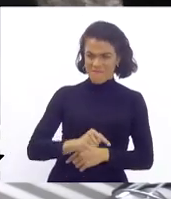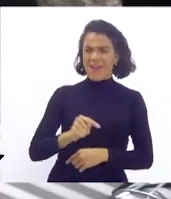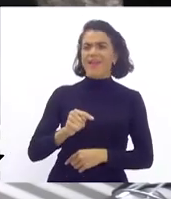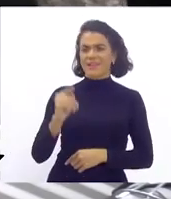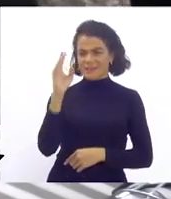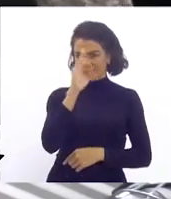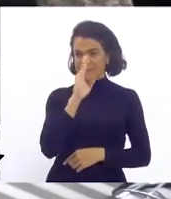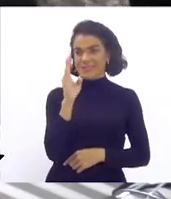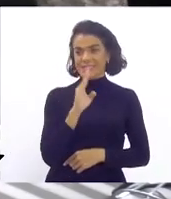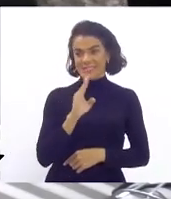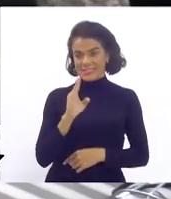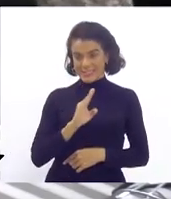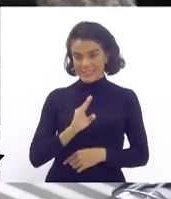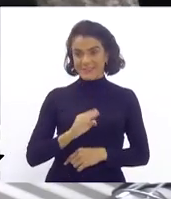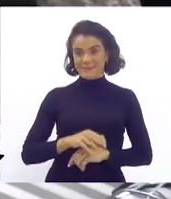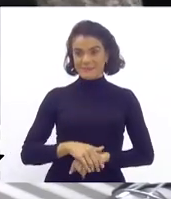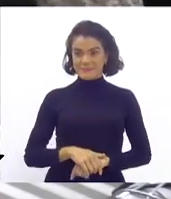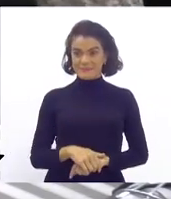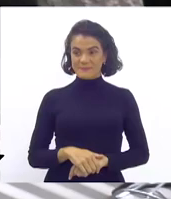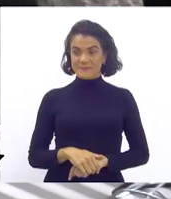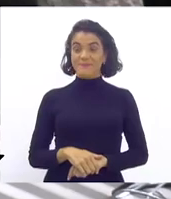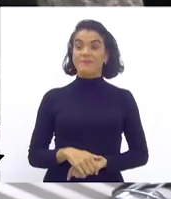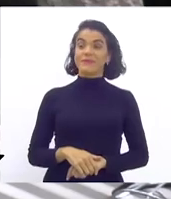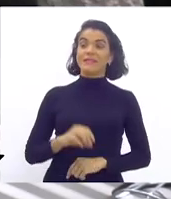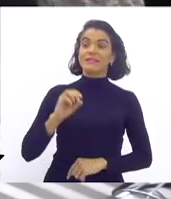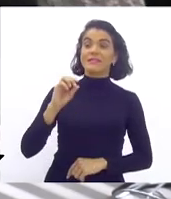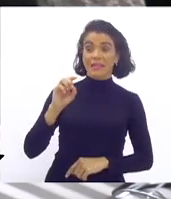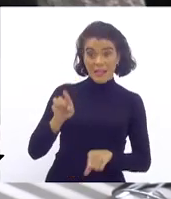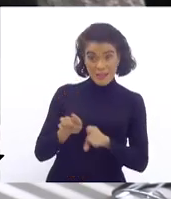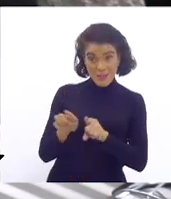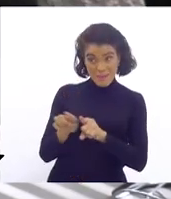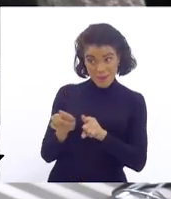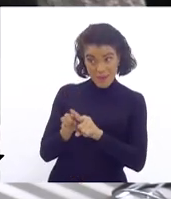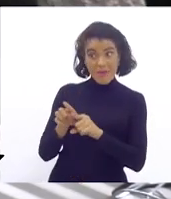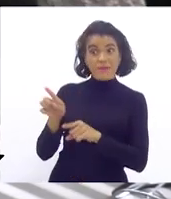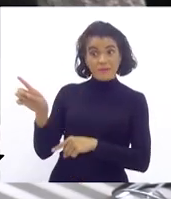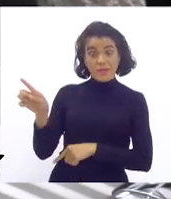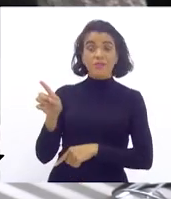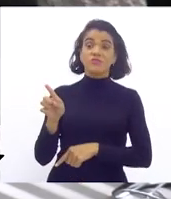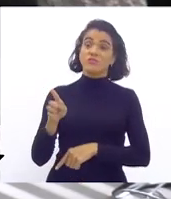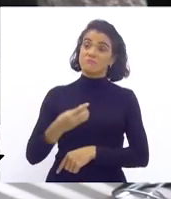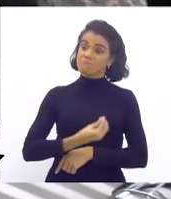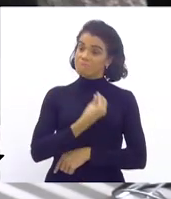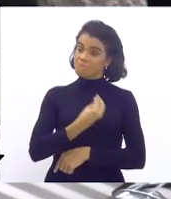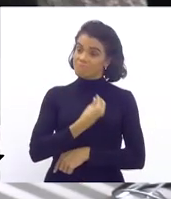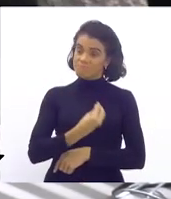tenho certeza que ele vai estar aqui no Brasil e que se ele seja também conduzido